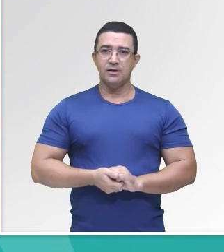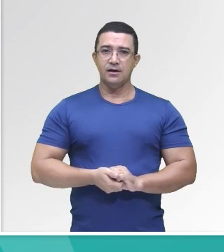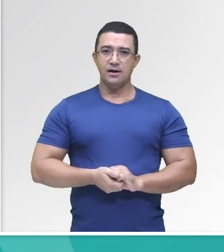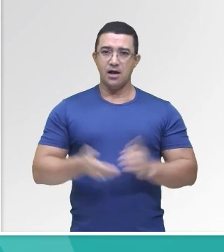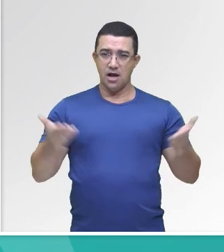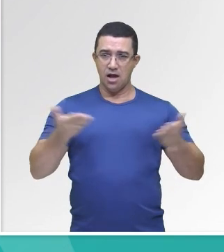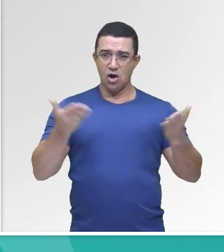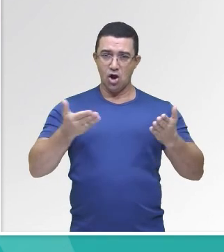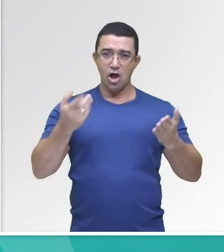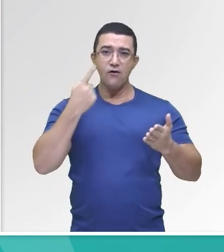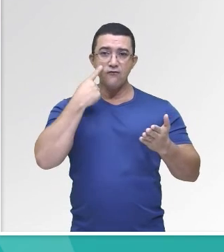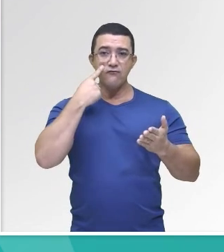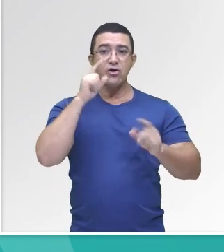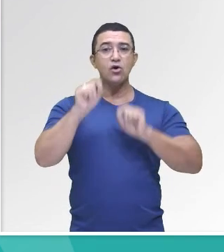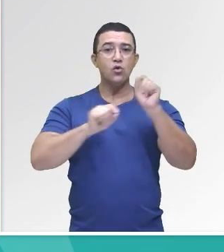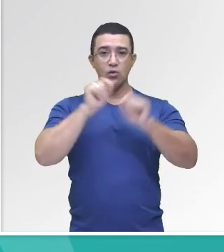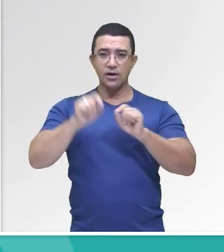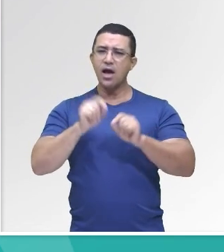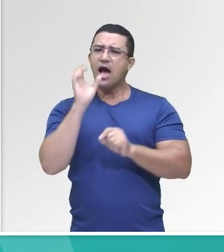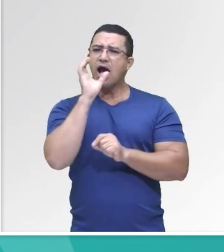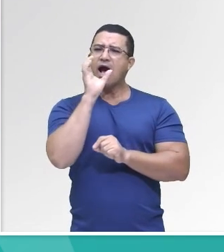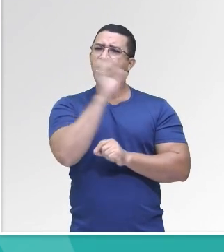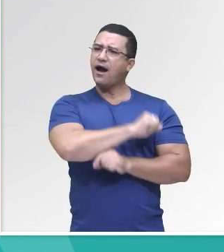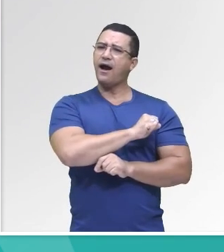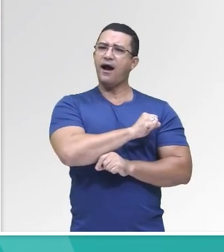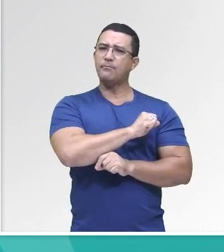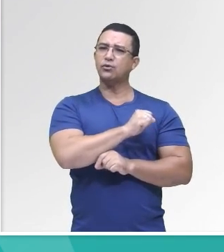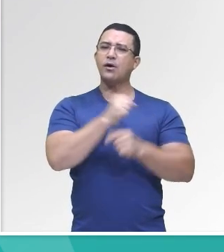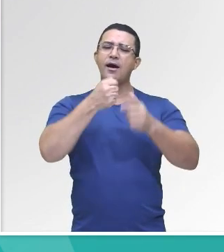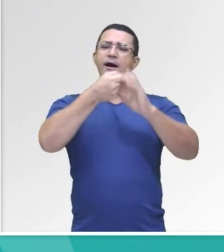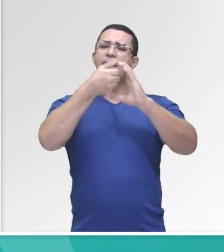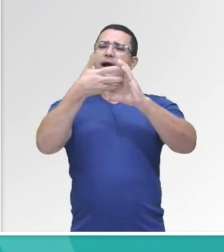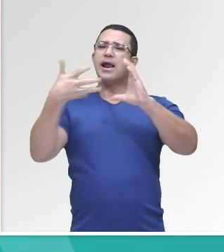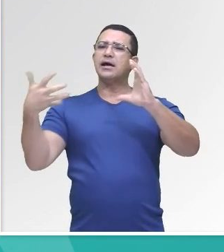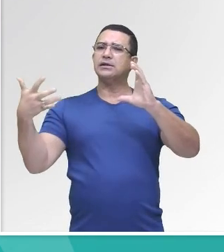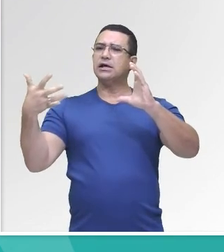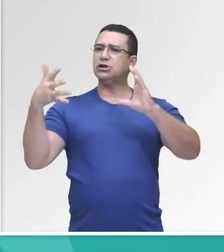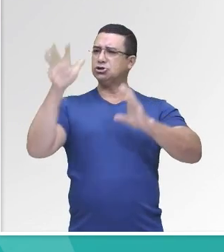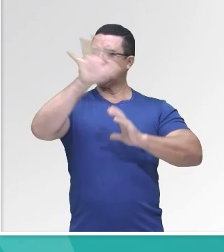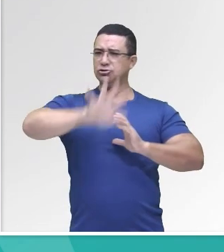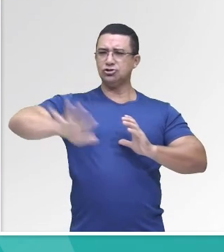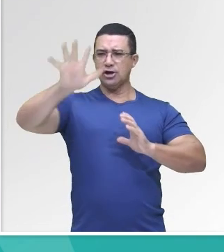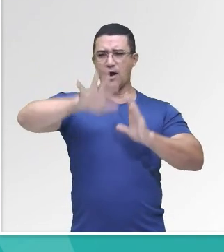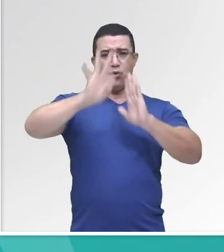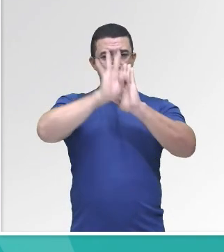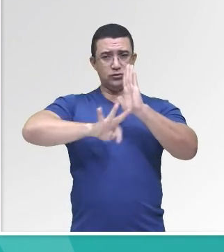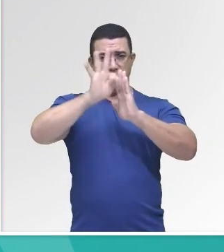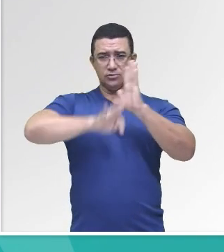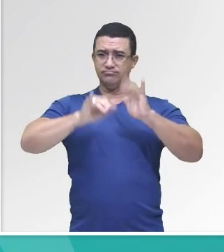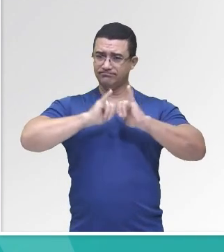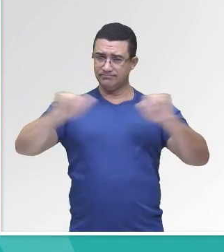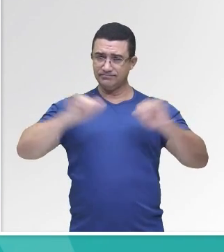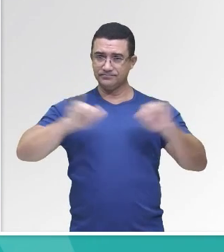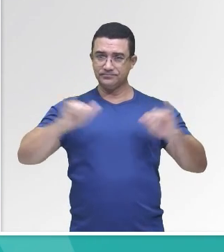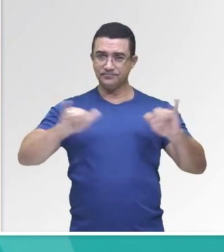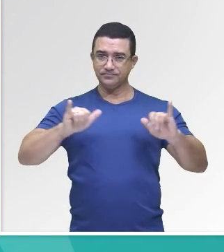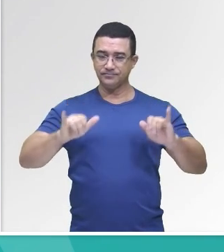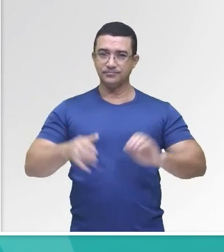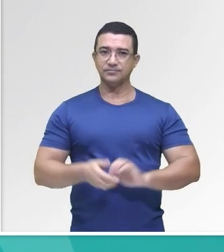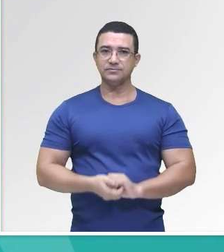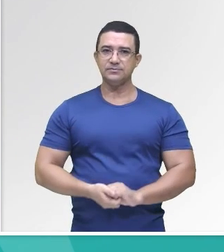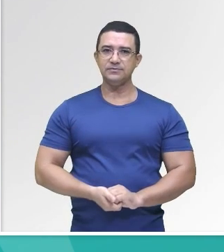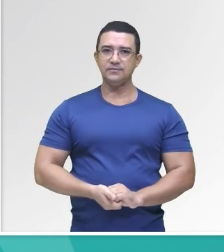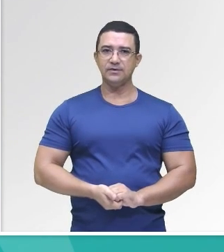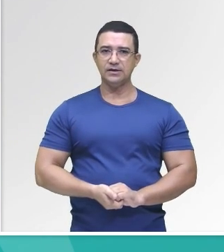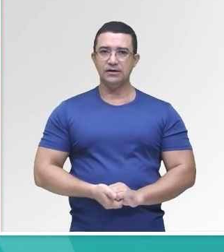nós vamos ver rapidamente as características gerais de um texto publicitário. Bem, então